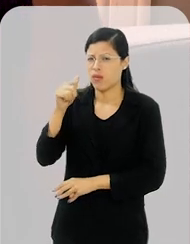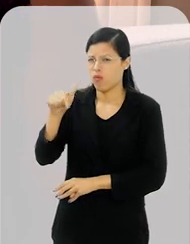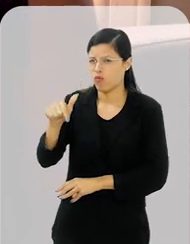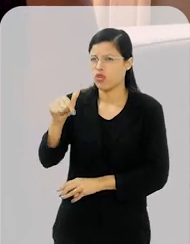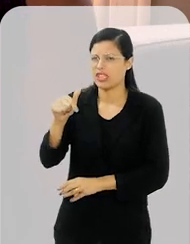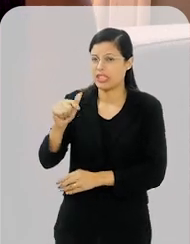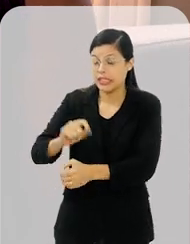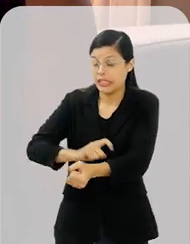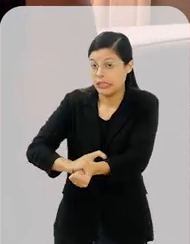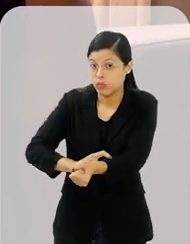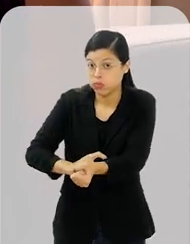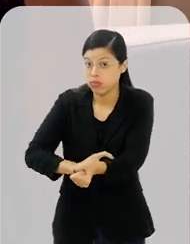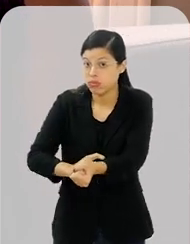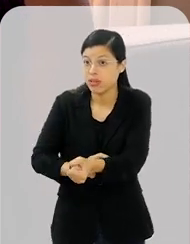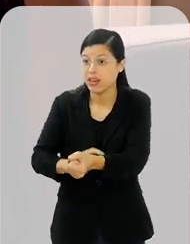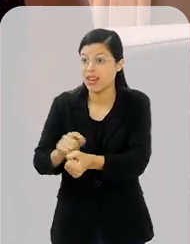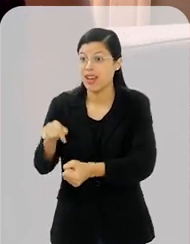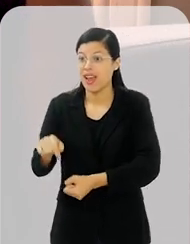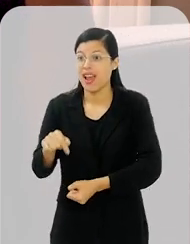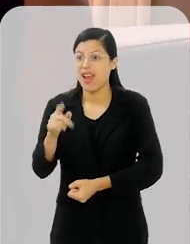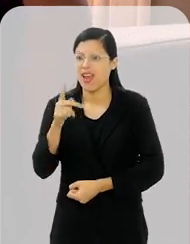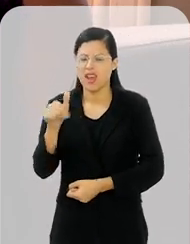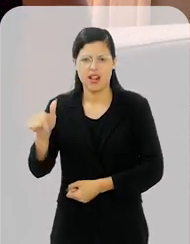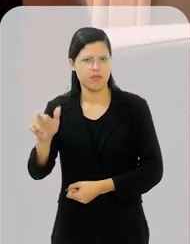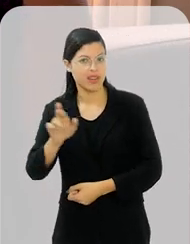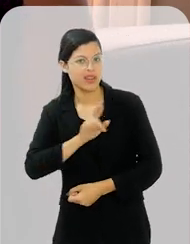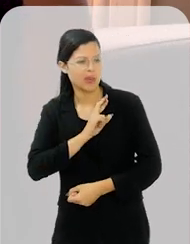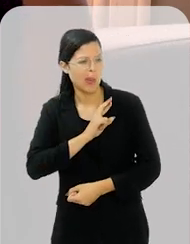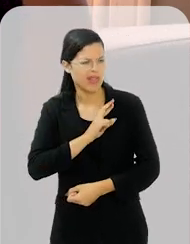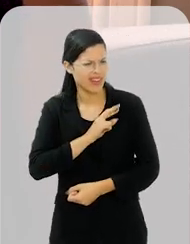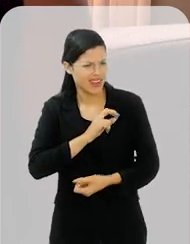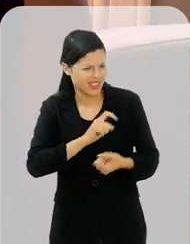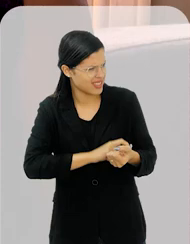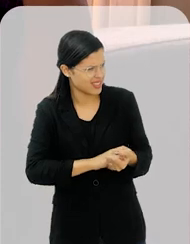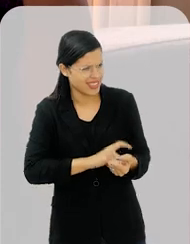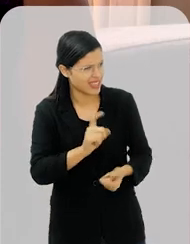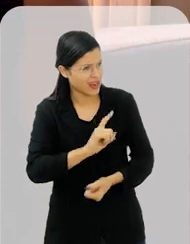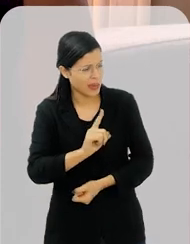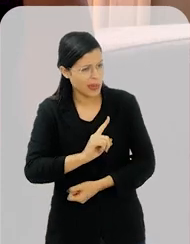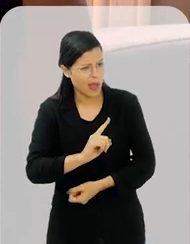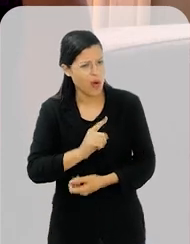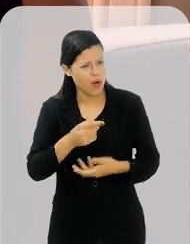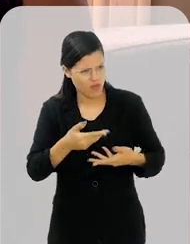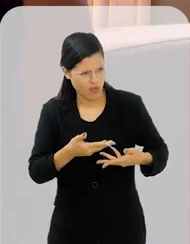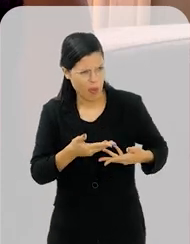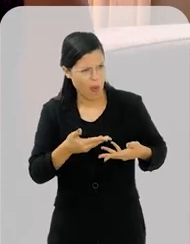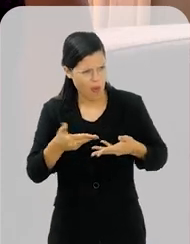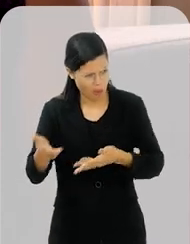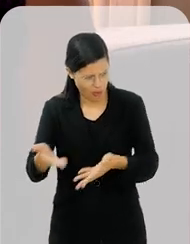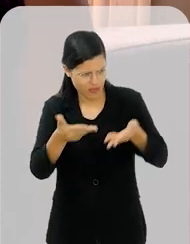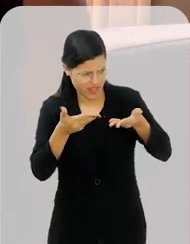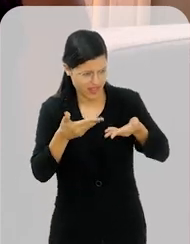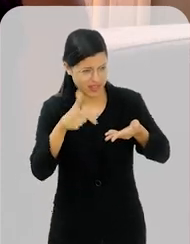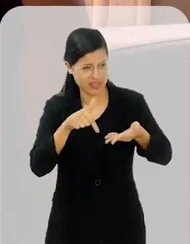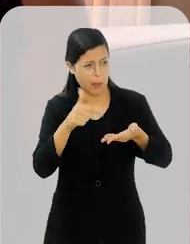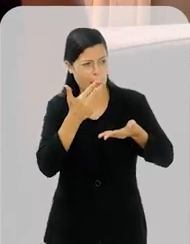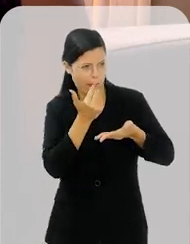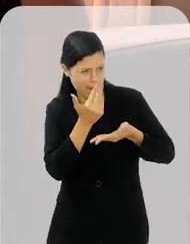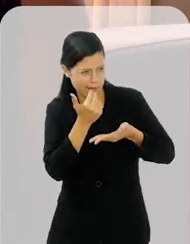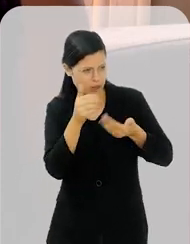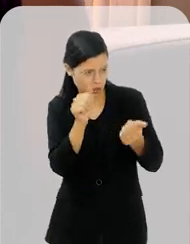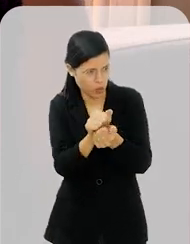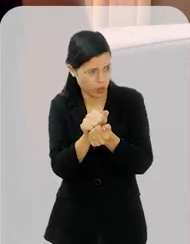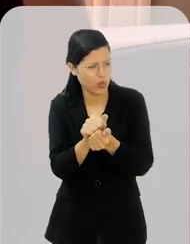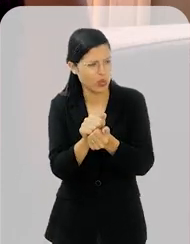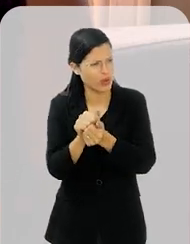Sério que o senhor é muito estressado, né? Aí falei, aí ele falou para mim assim, estressado não, eu vou te convidar para você almoçar